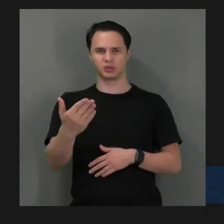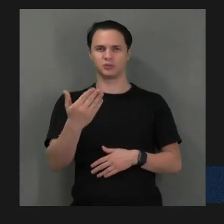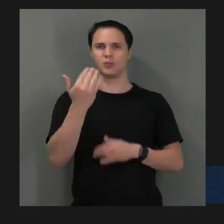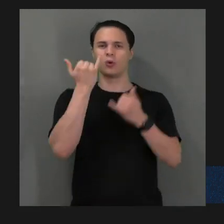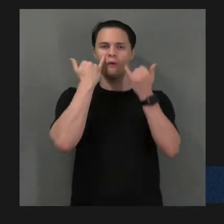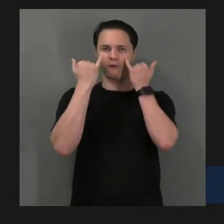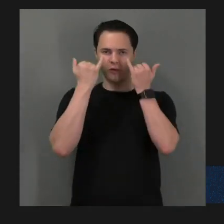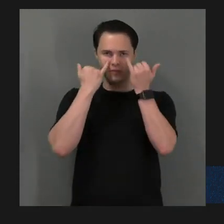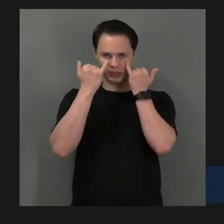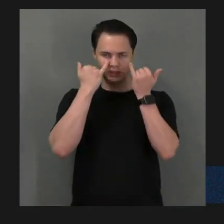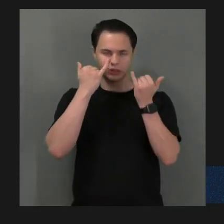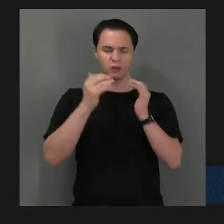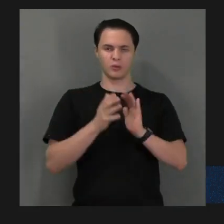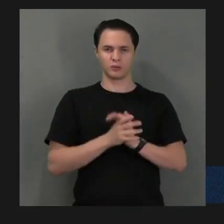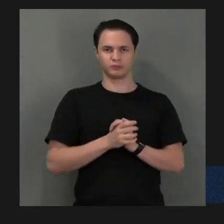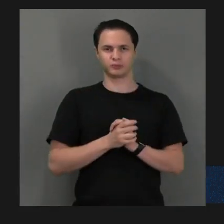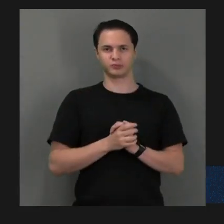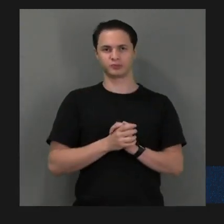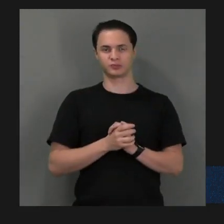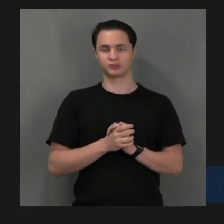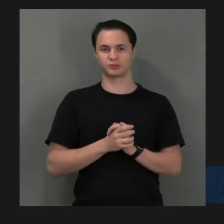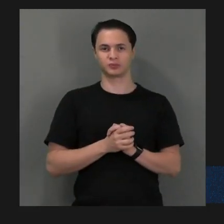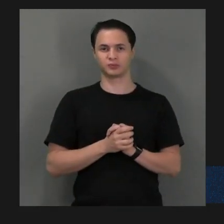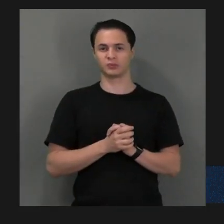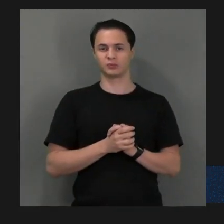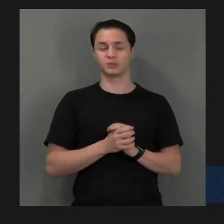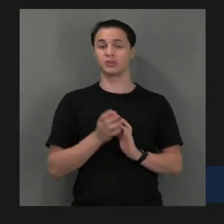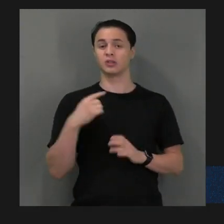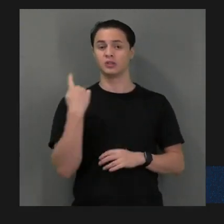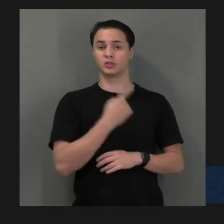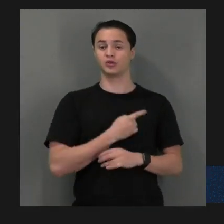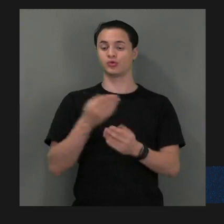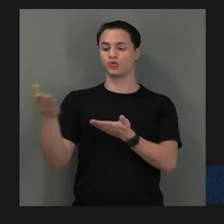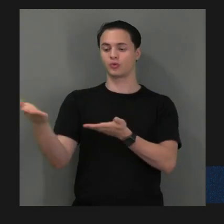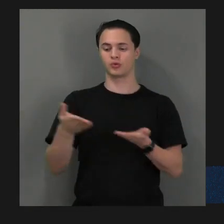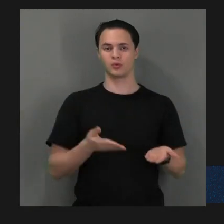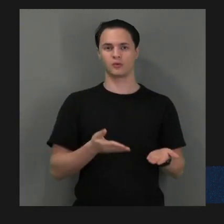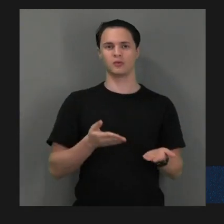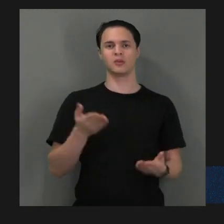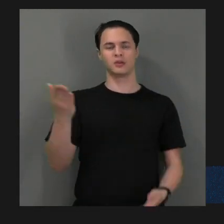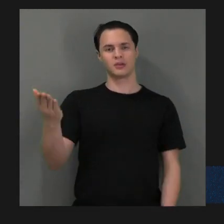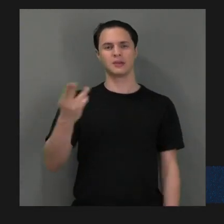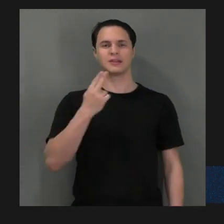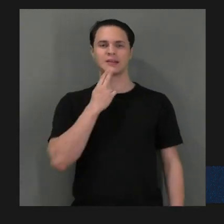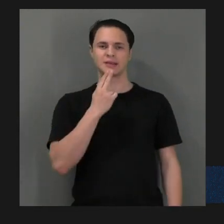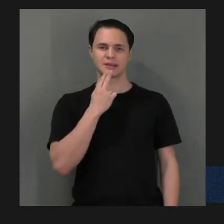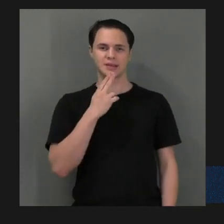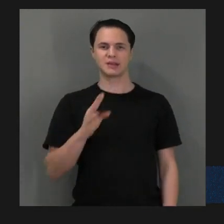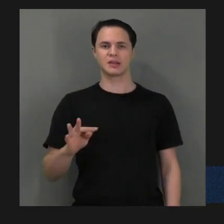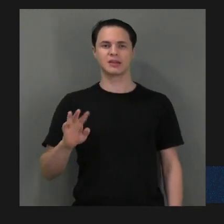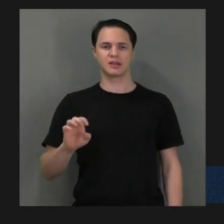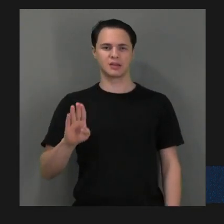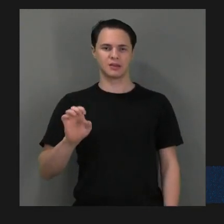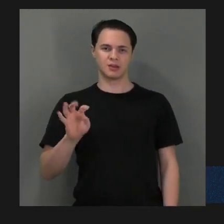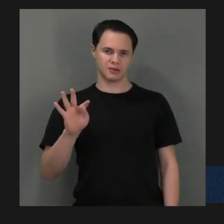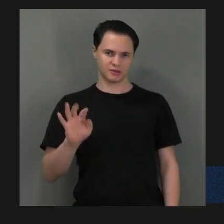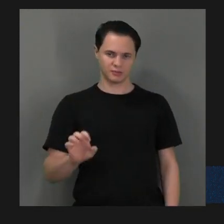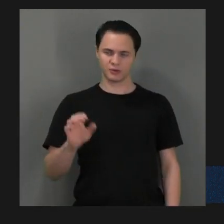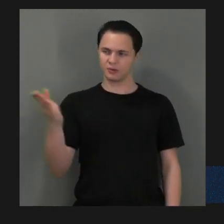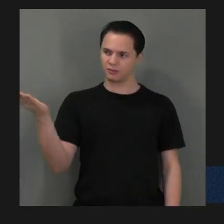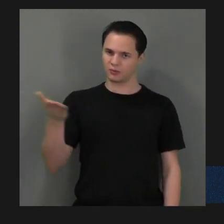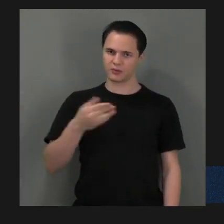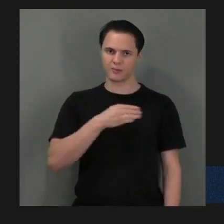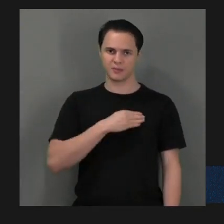informação e estamos chamando a ministra, que foi nossa colega, Simone Tebet,